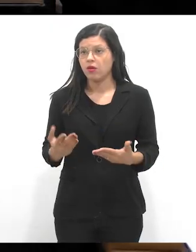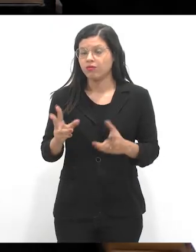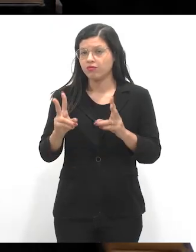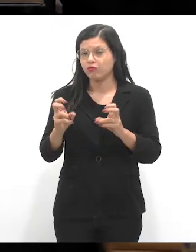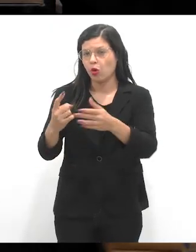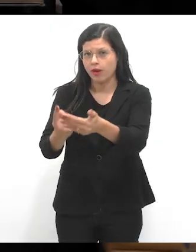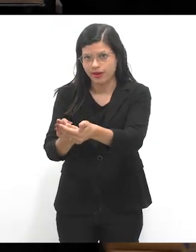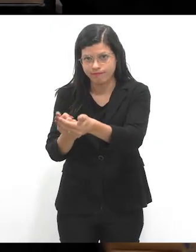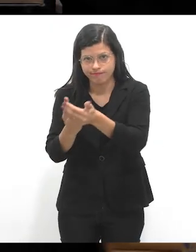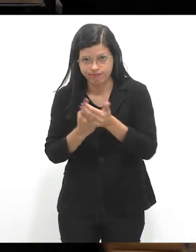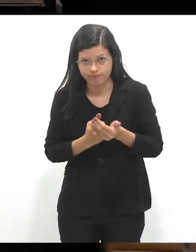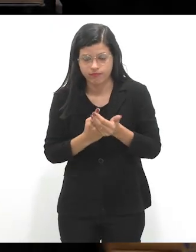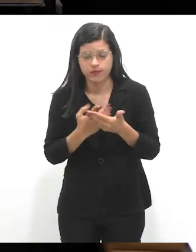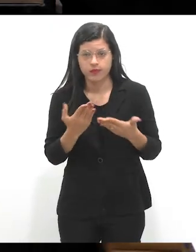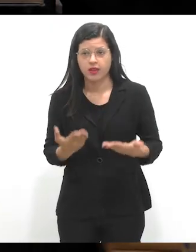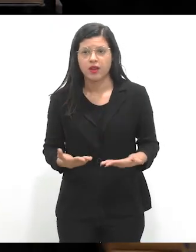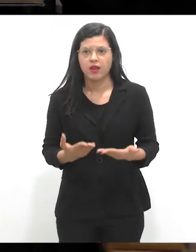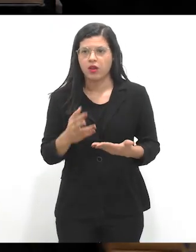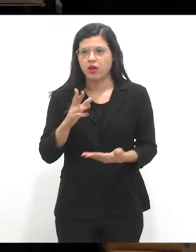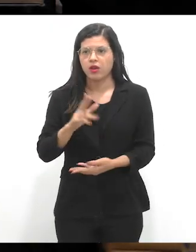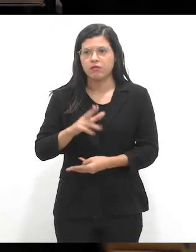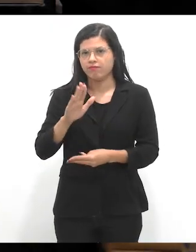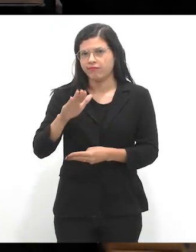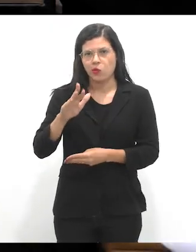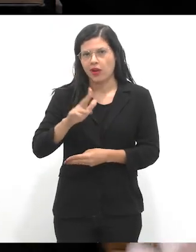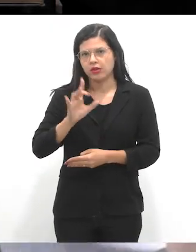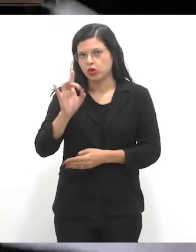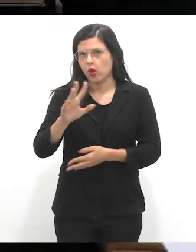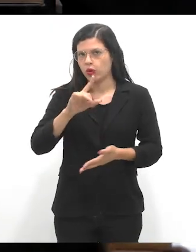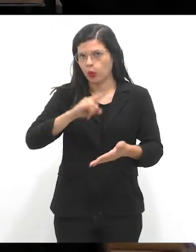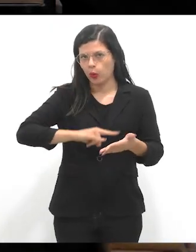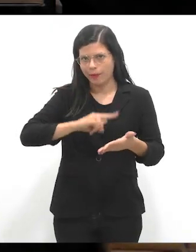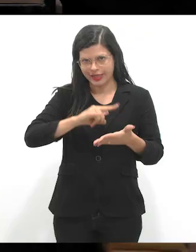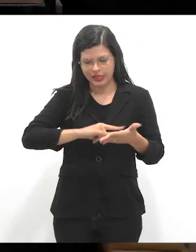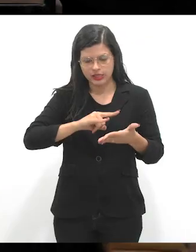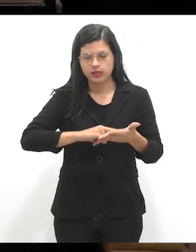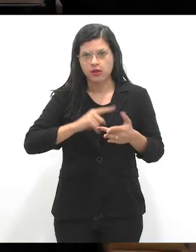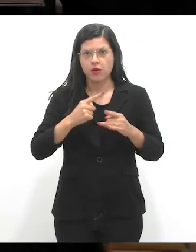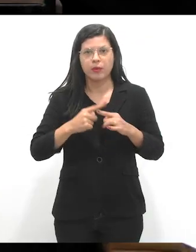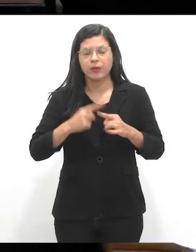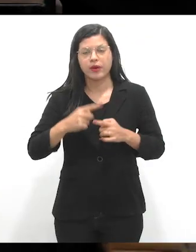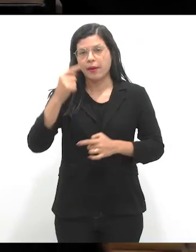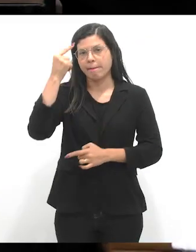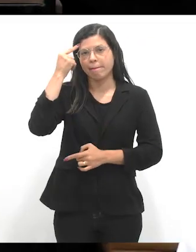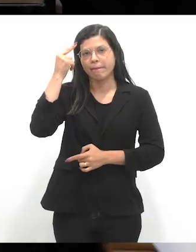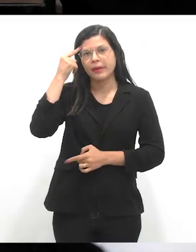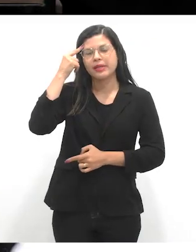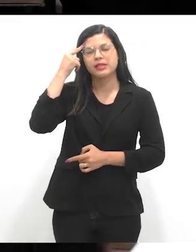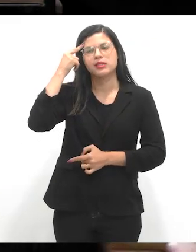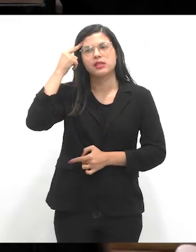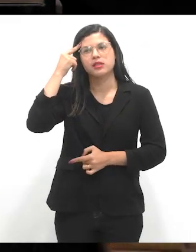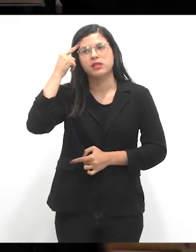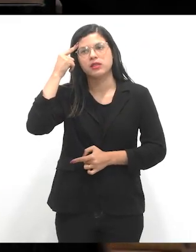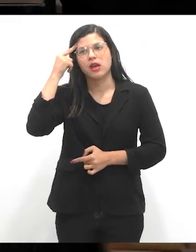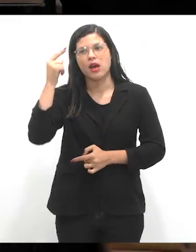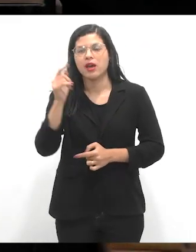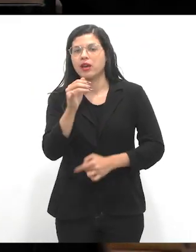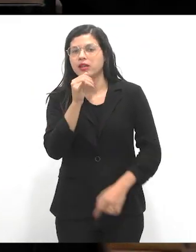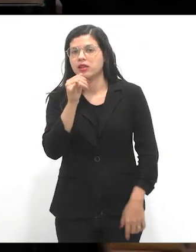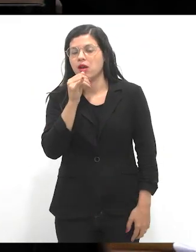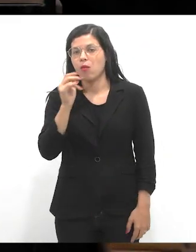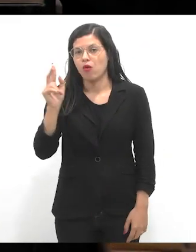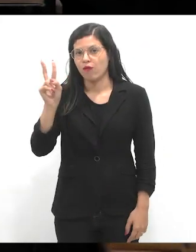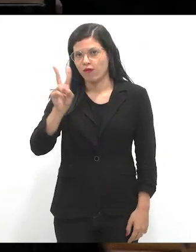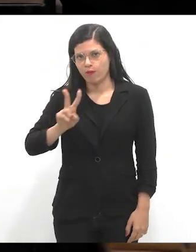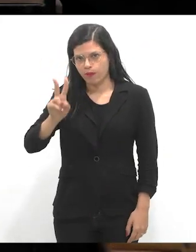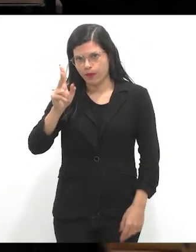dessa integração é uma questão para além da documentação, porque muitas vezes pensar em, por exemplo, um fluxo